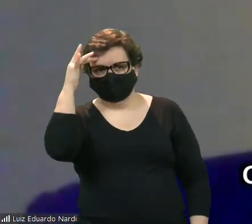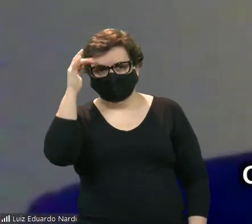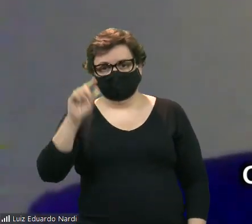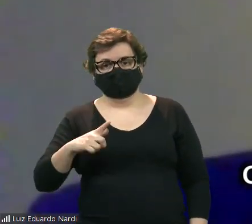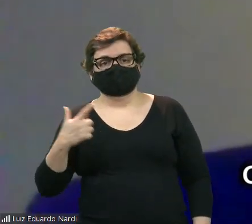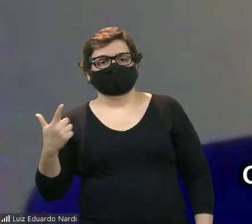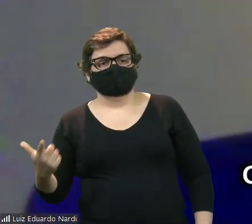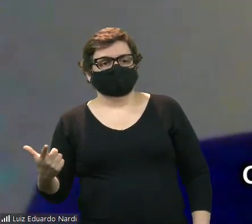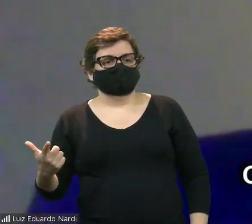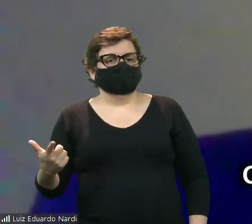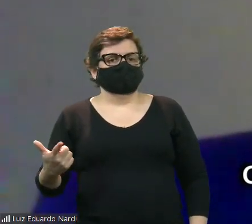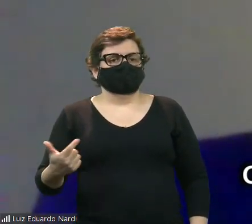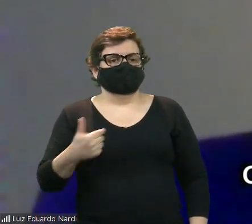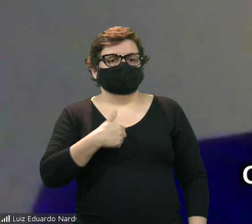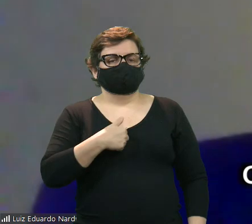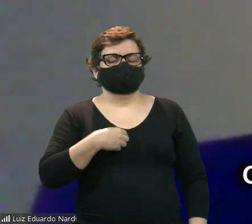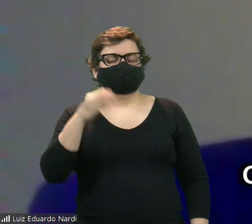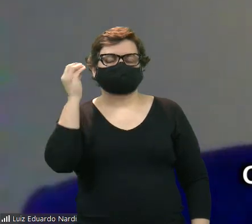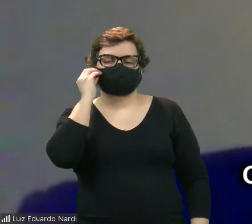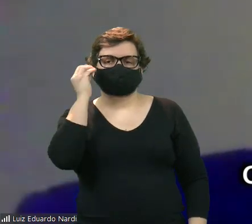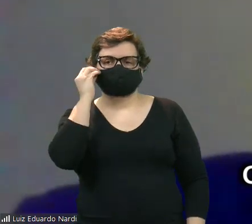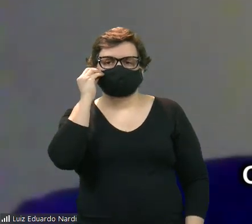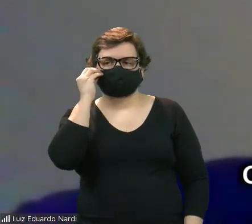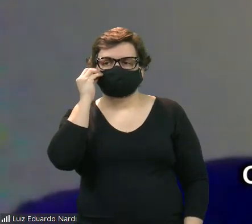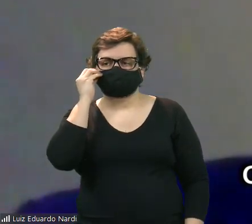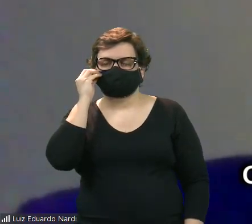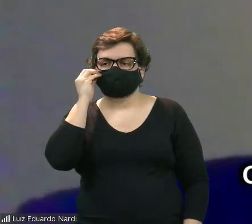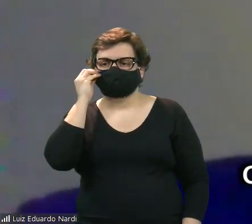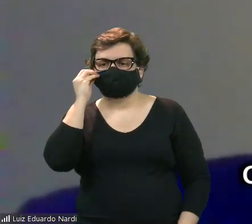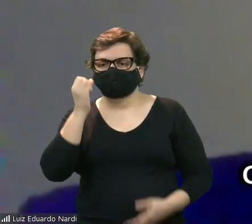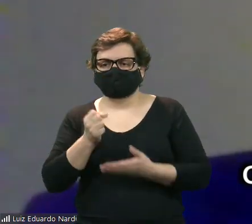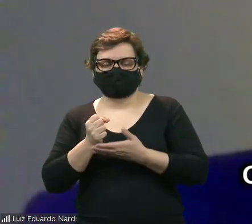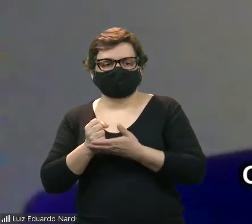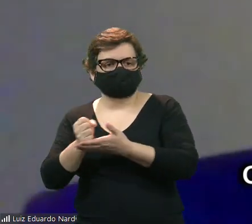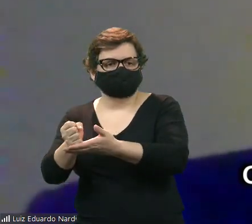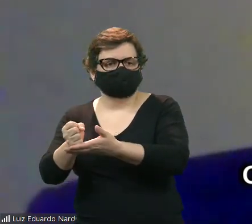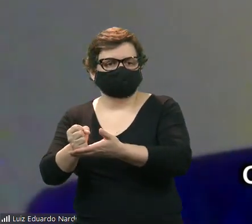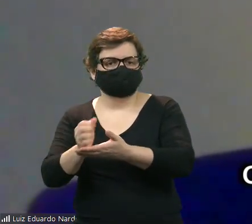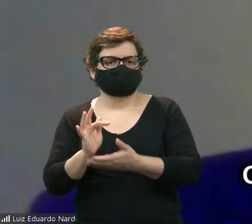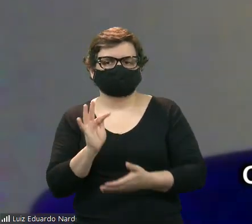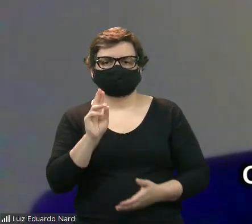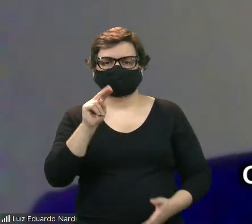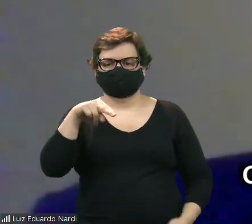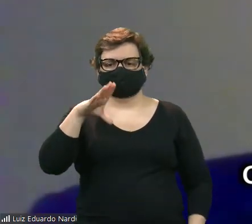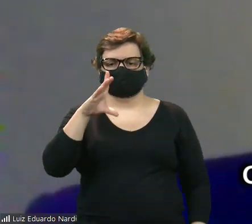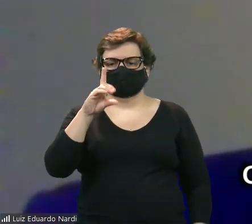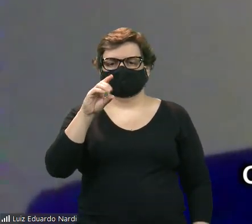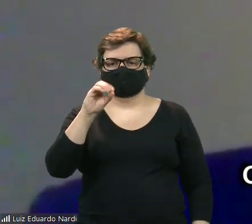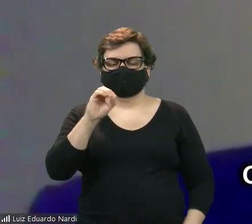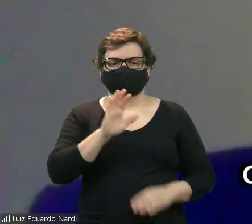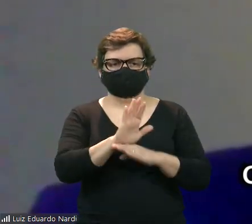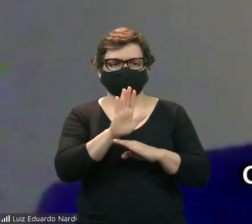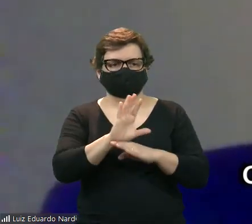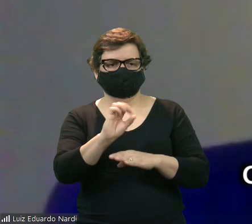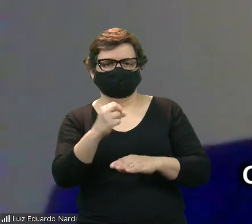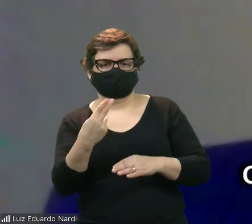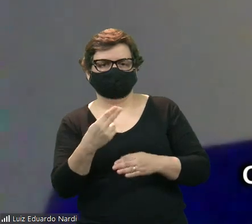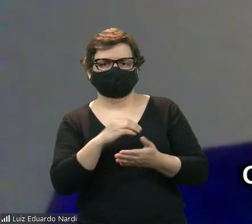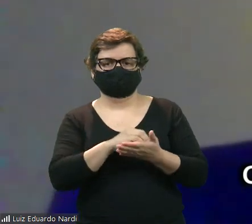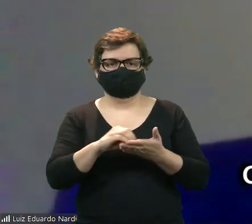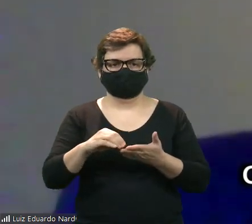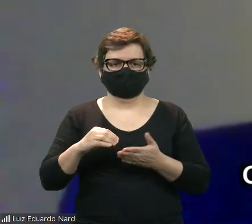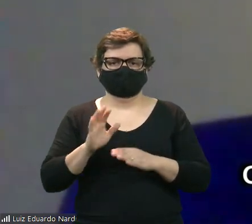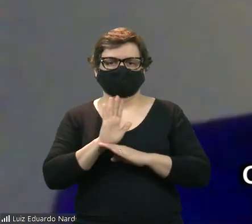outras, eu tento encaminhar para o Fundo de Solidariedade, lá para o Fundo Municipal de Solidariedade, ou para a Secretaria de Assistência